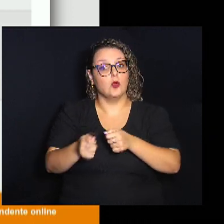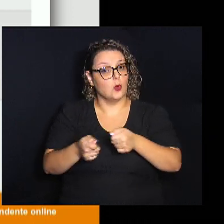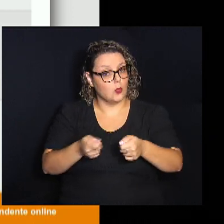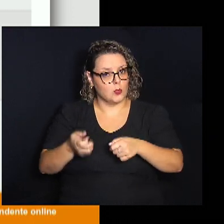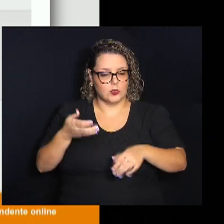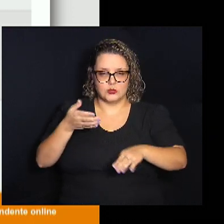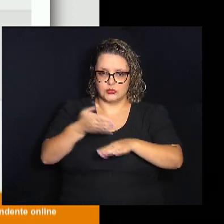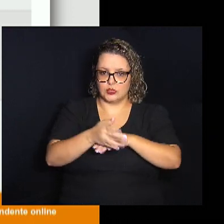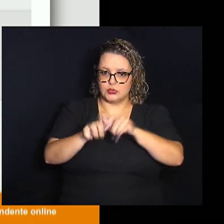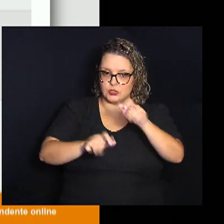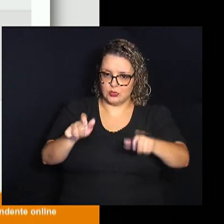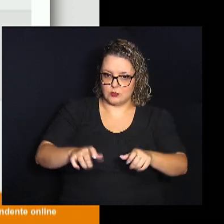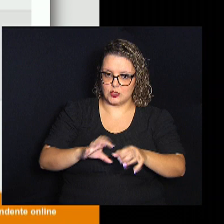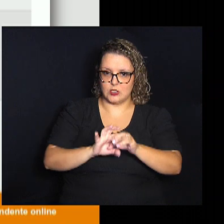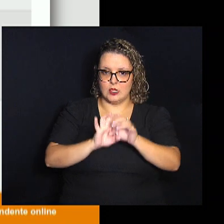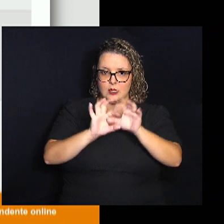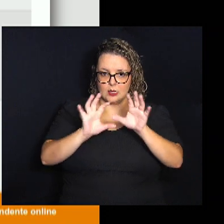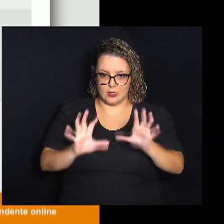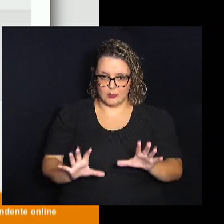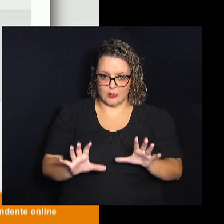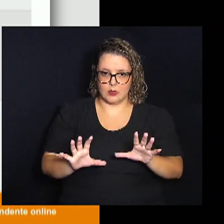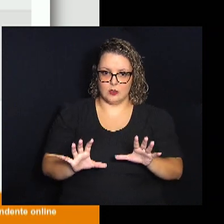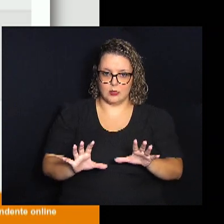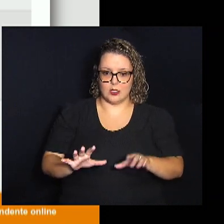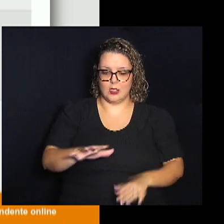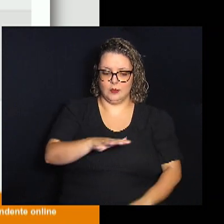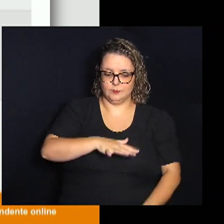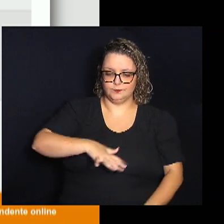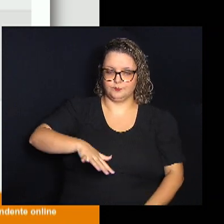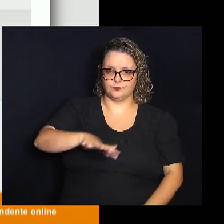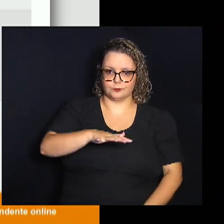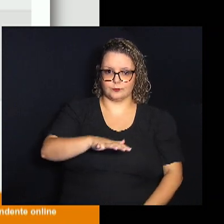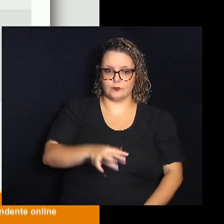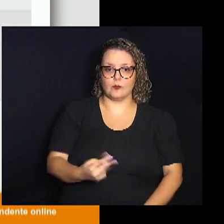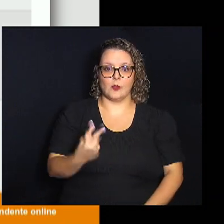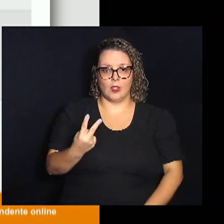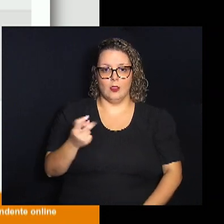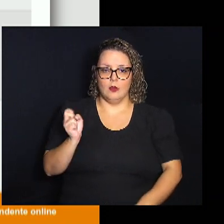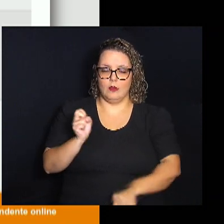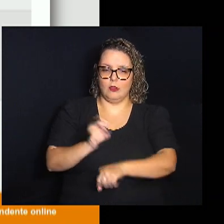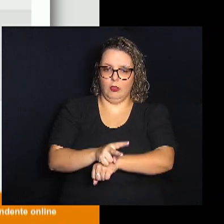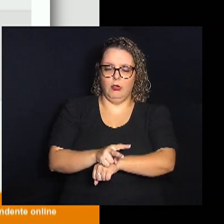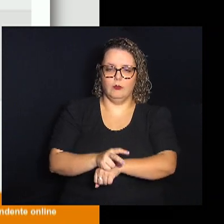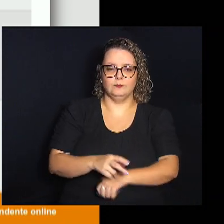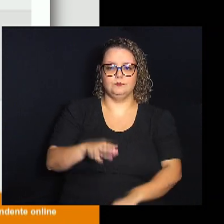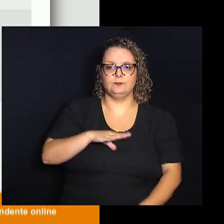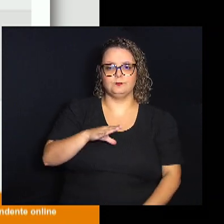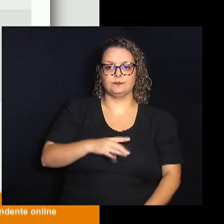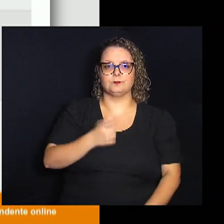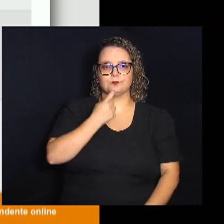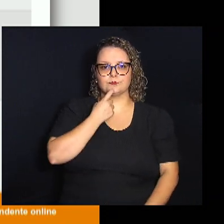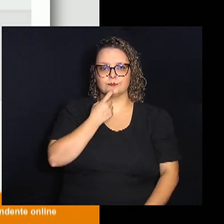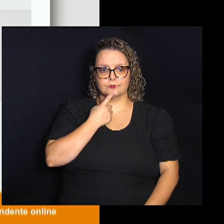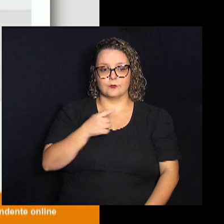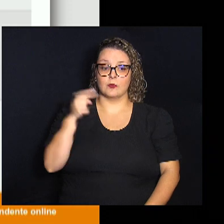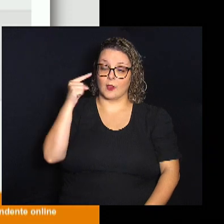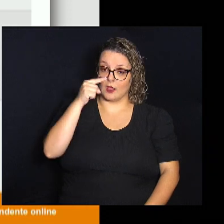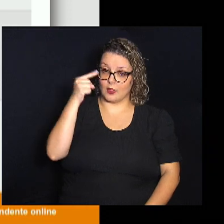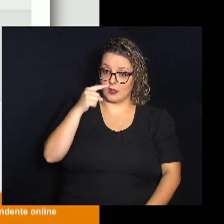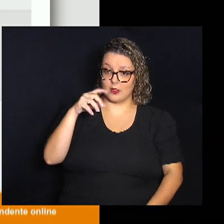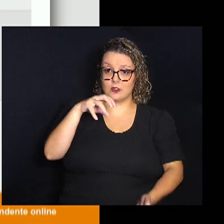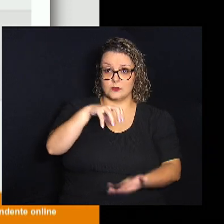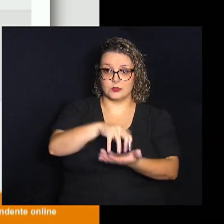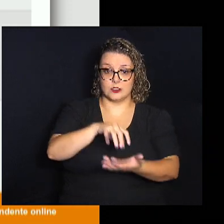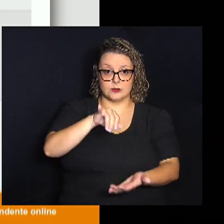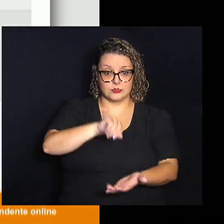de pessoas autorizadas aos setores. São 2 vagas para a cidade de Campinas, lá no centro da